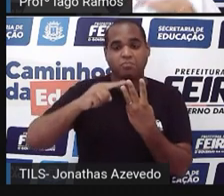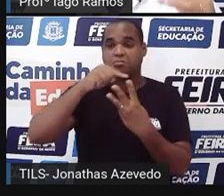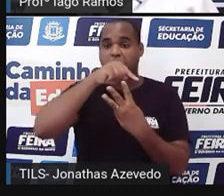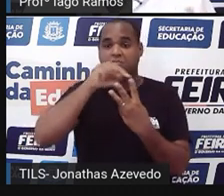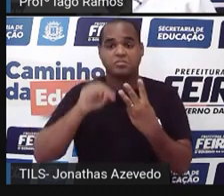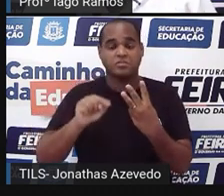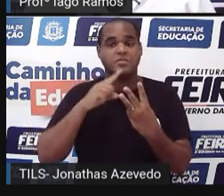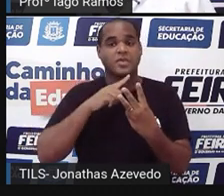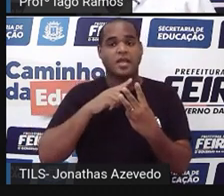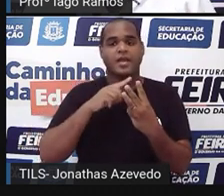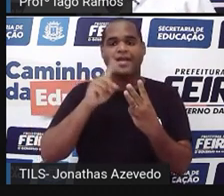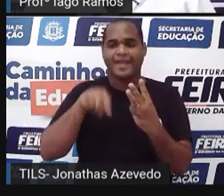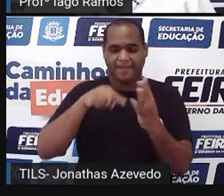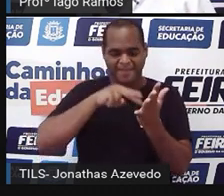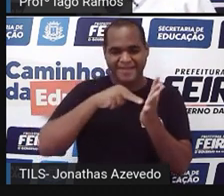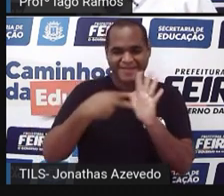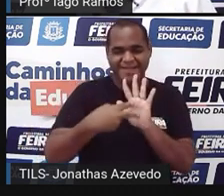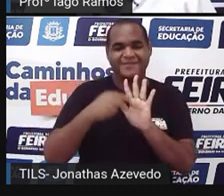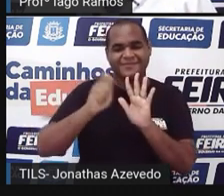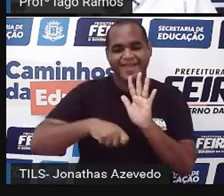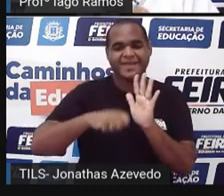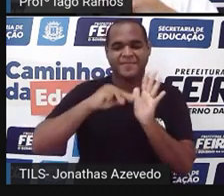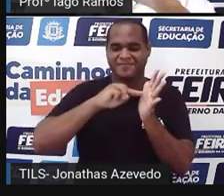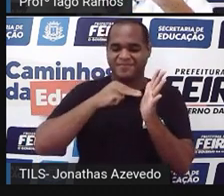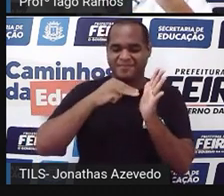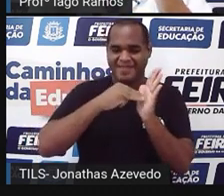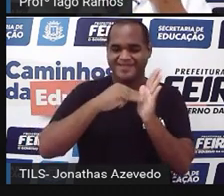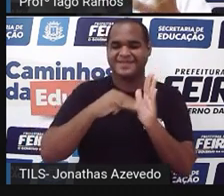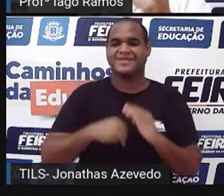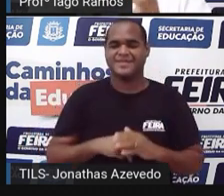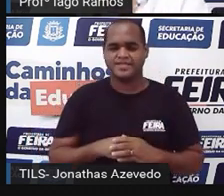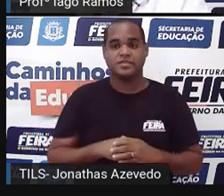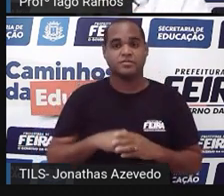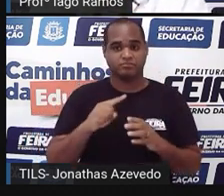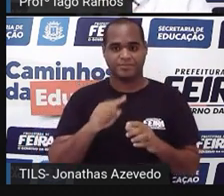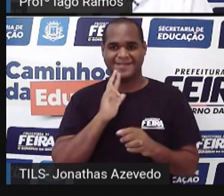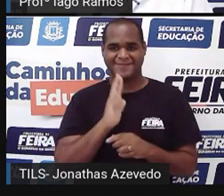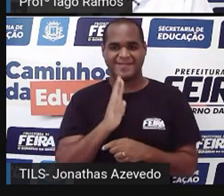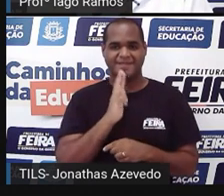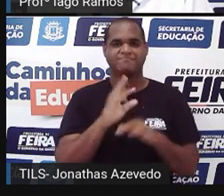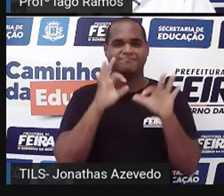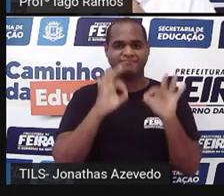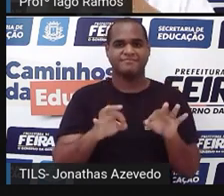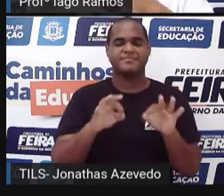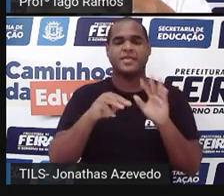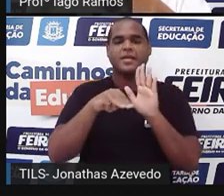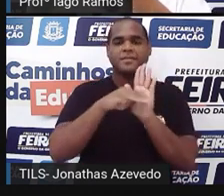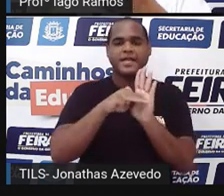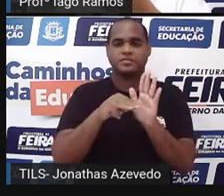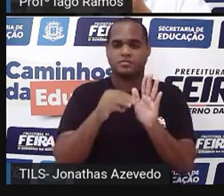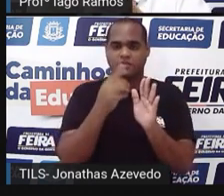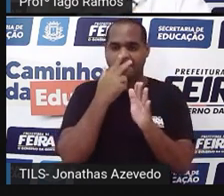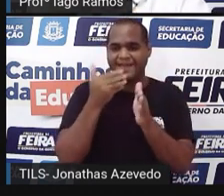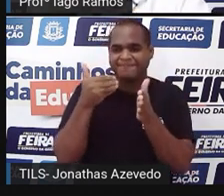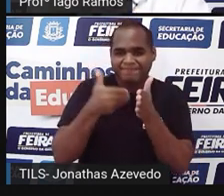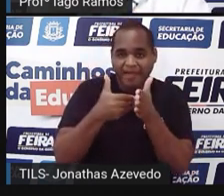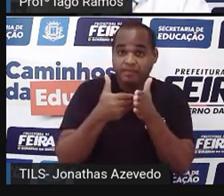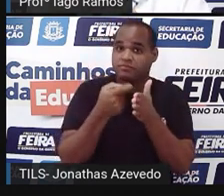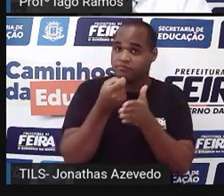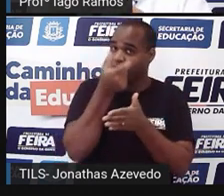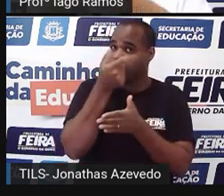Esse é o significado de média bom né esse resultado da média é uma aproximação